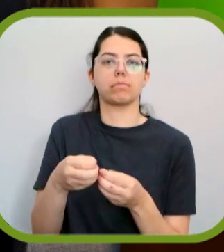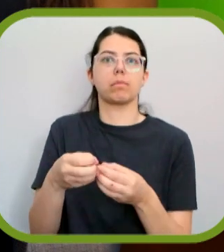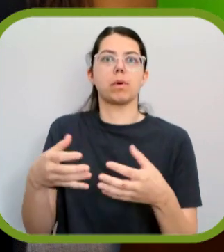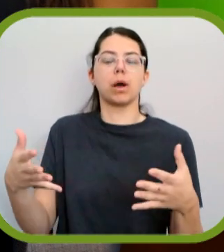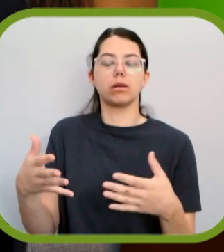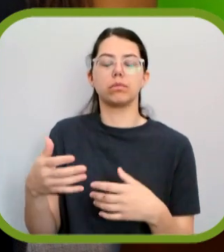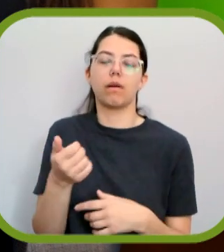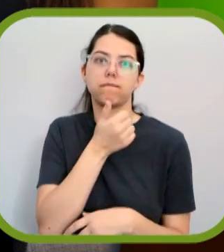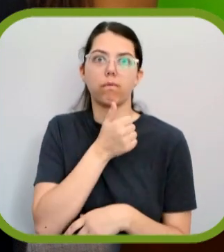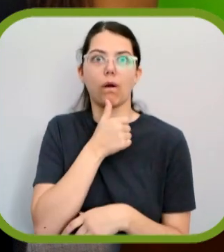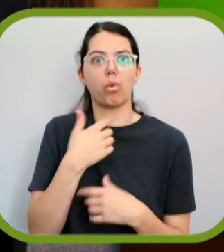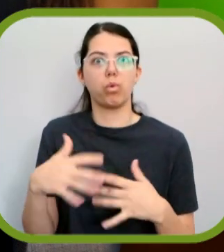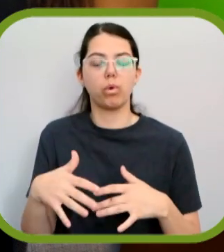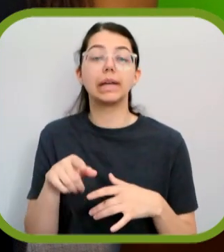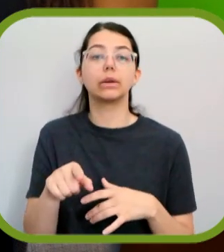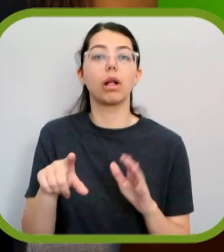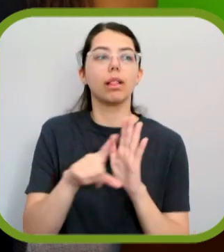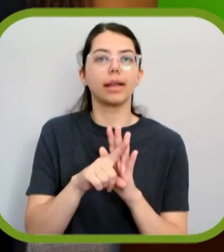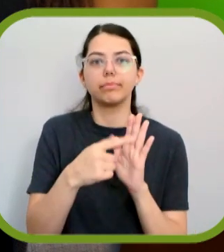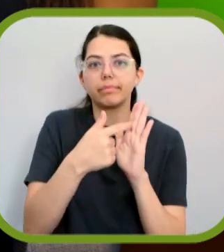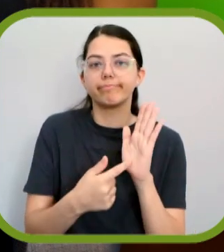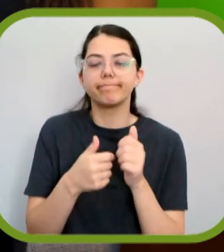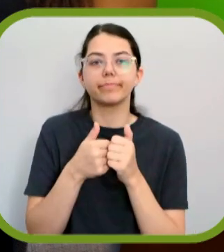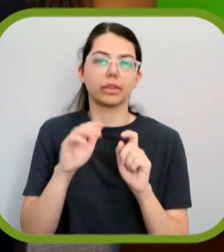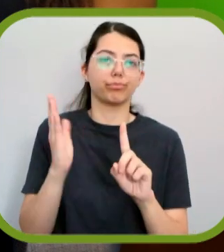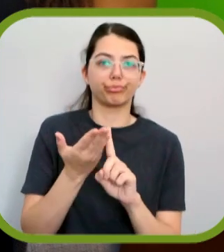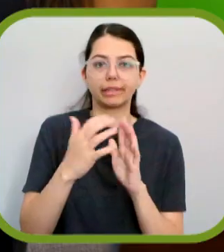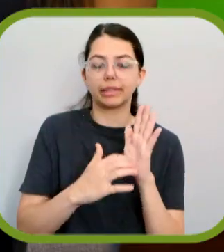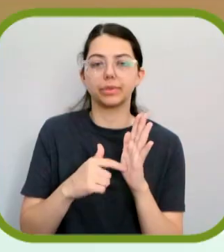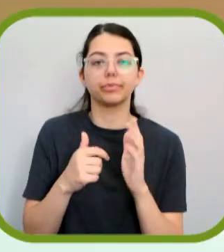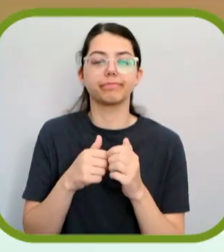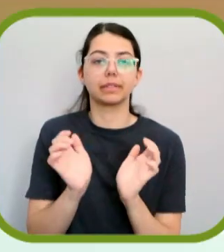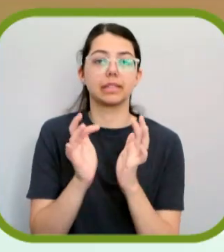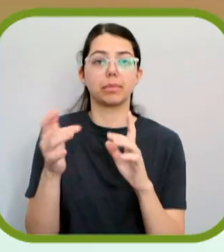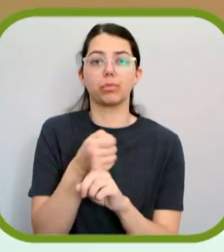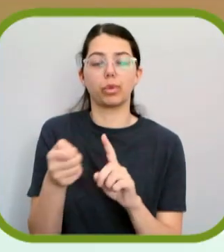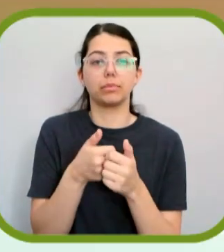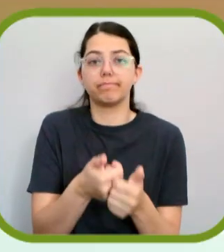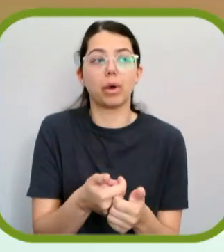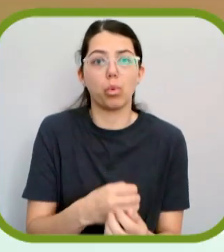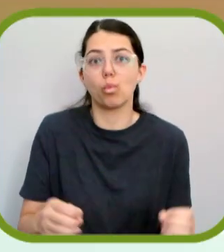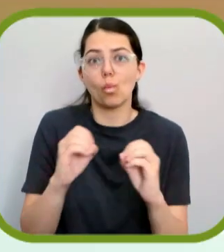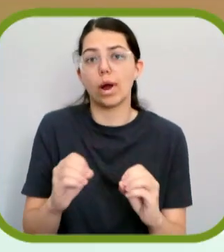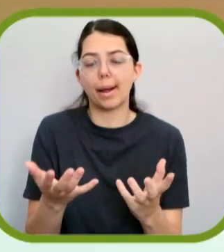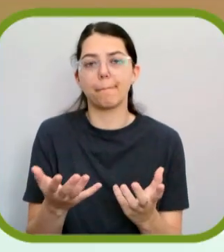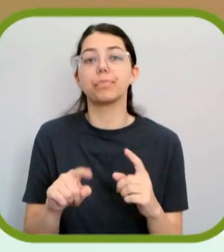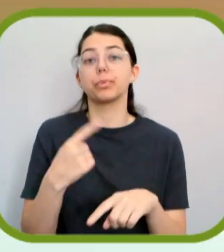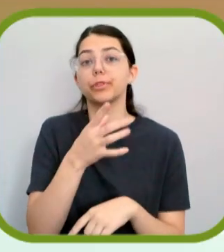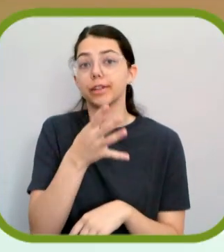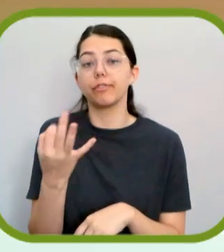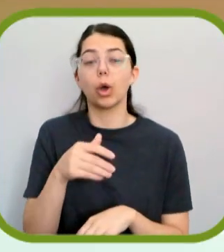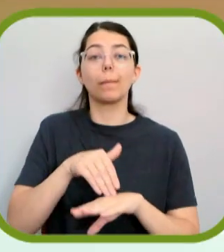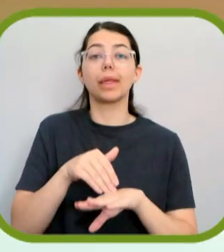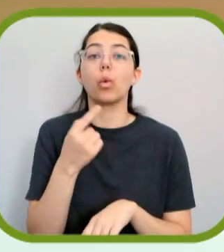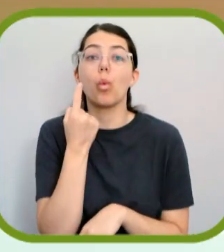mais pessoas. Portanto, logo aqui é muito difícil aplicar qualquer tipo de lei que está prevista no nosso Código Penal em situações de ciberbullying. E depois é como